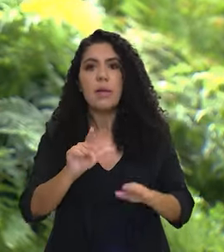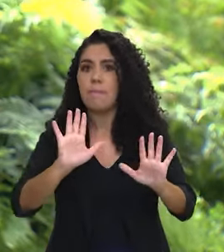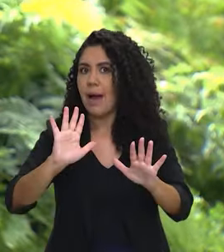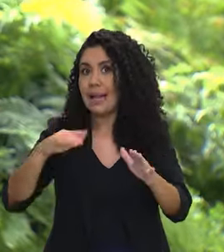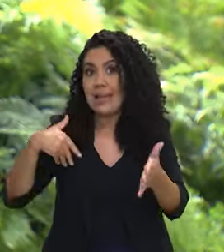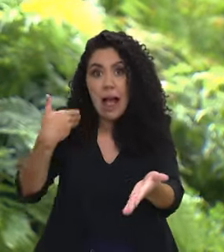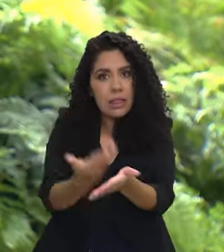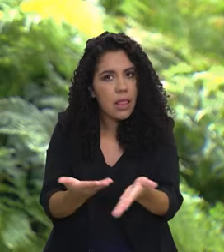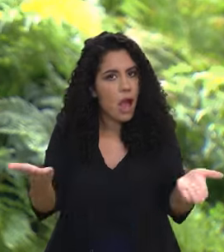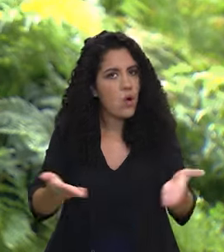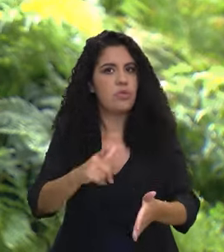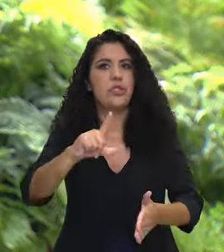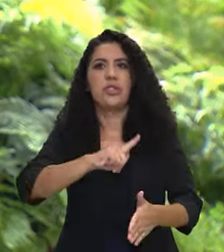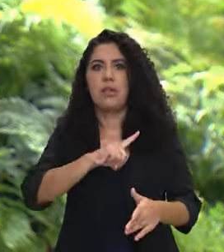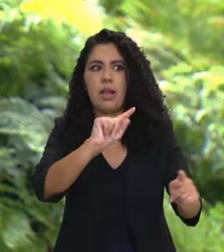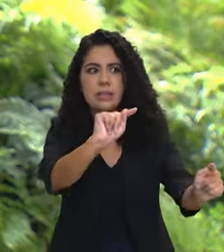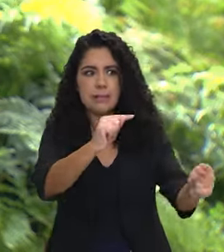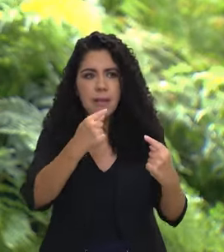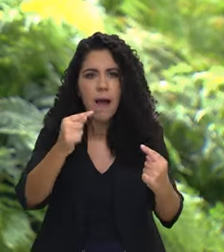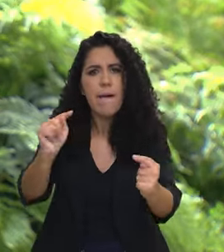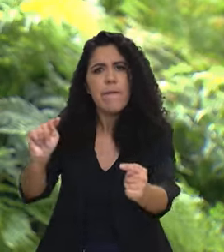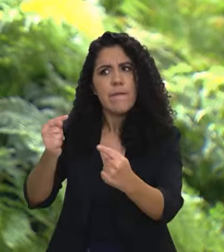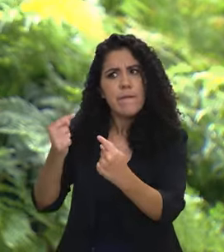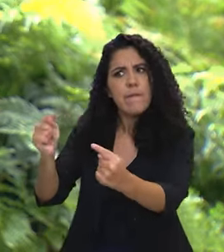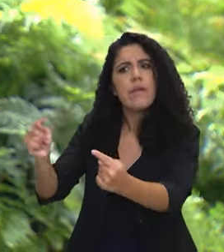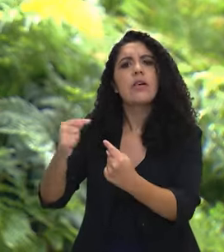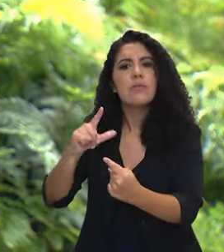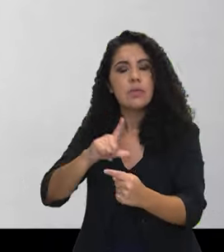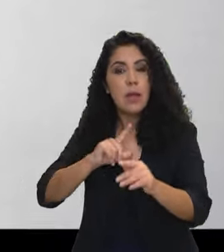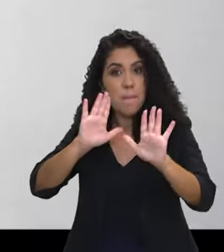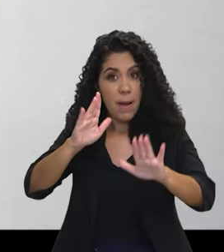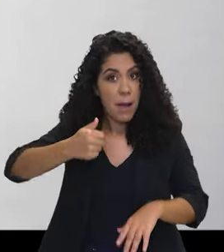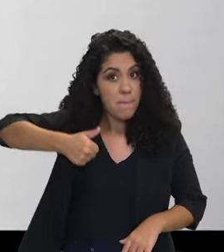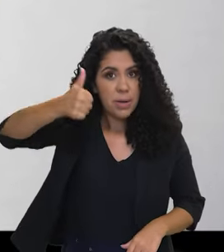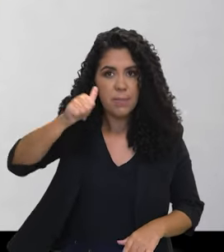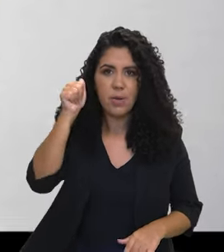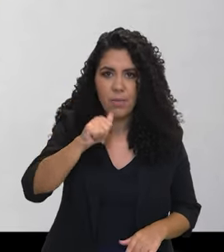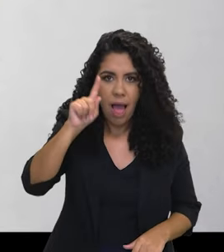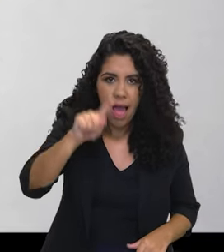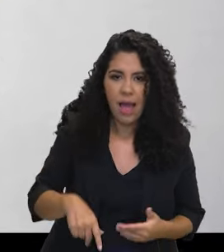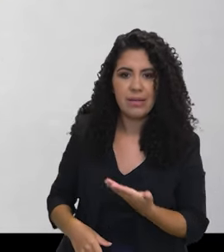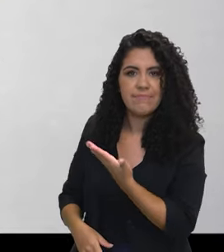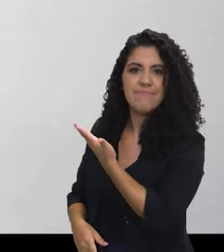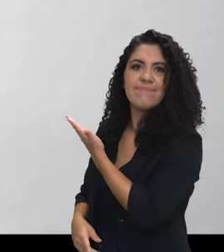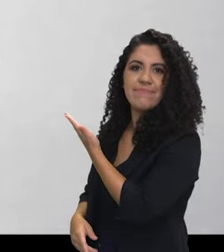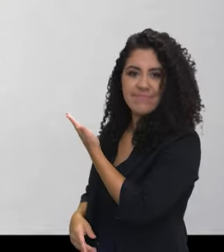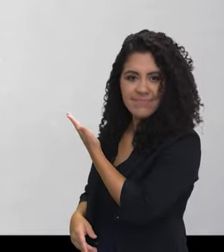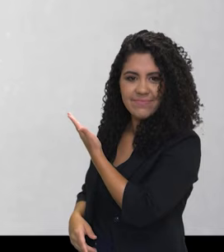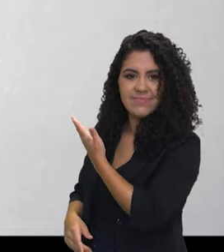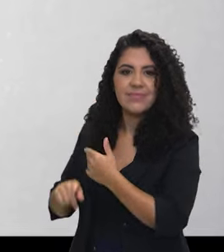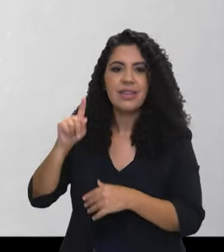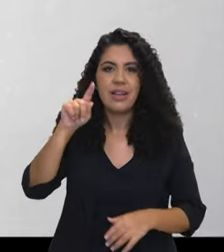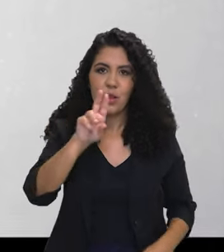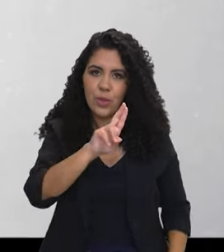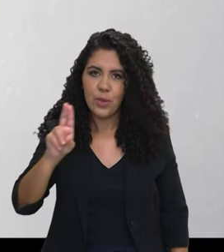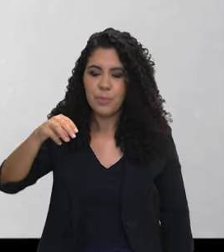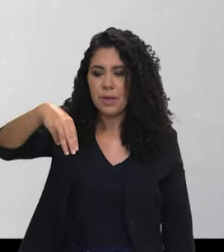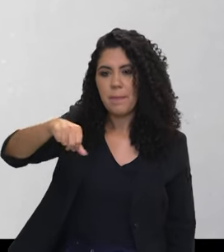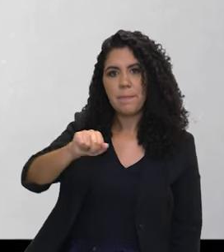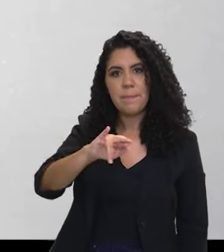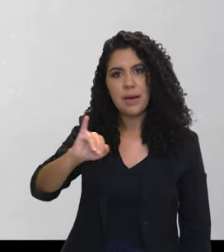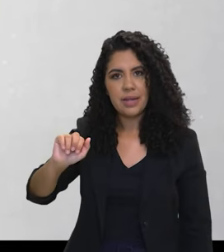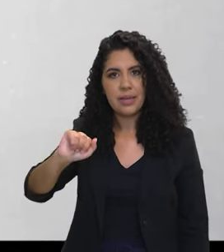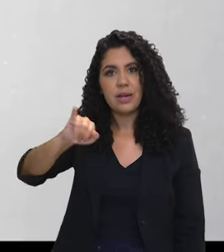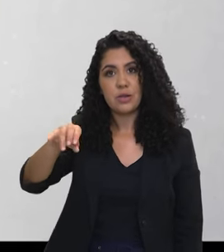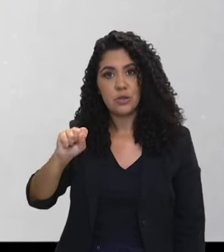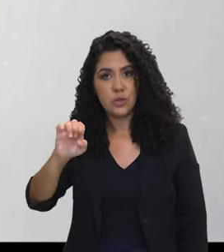se mantêm até hoje. Então, recuperando um pouquinho, a primeira mulher que entra no serviço diplomático brasileiro é justamente a